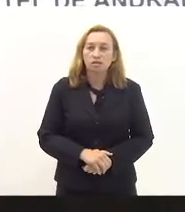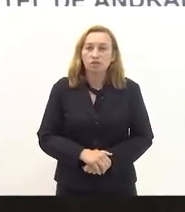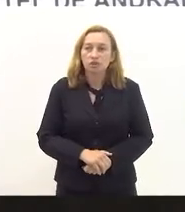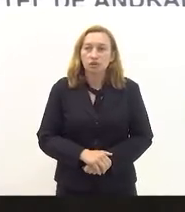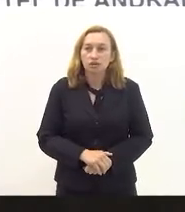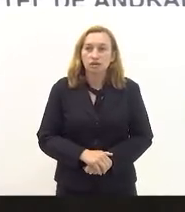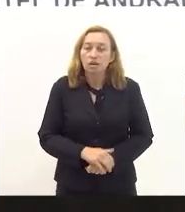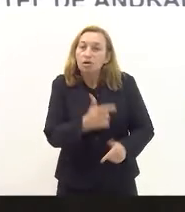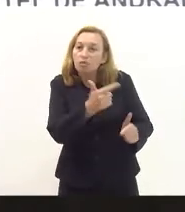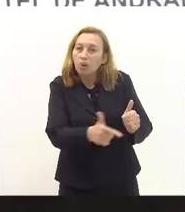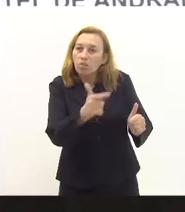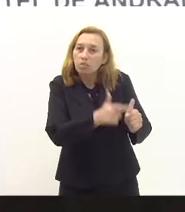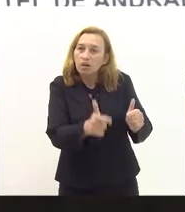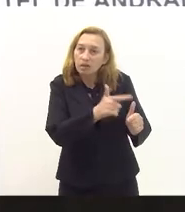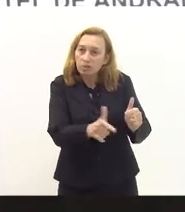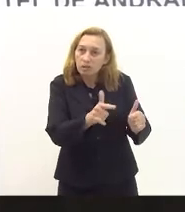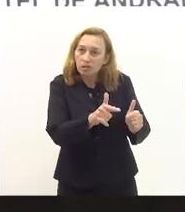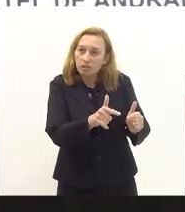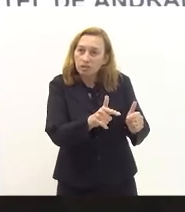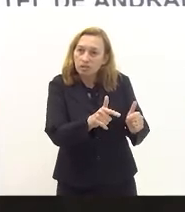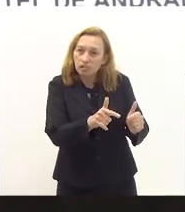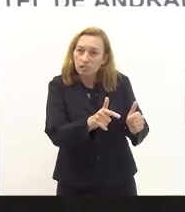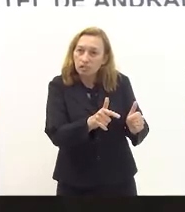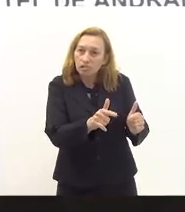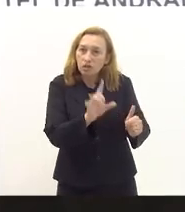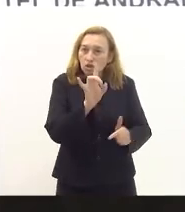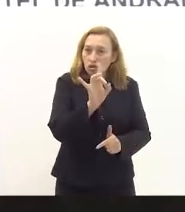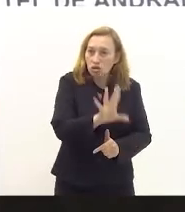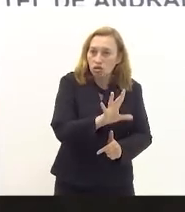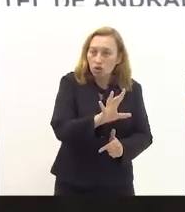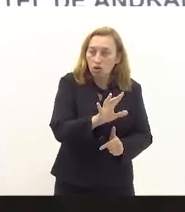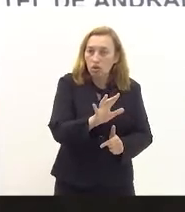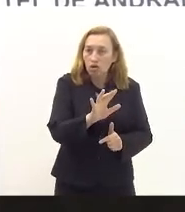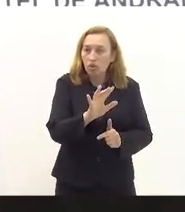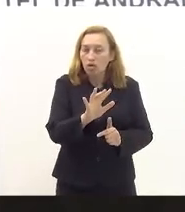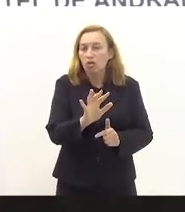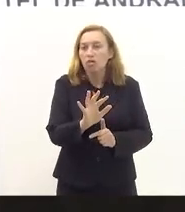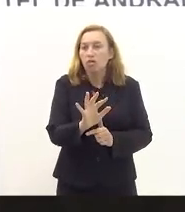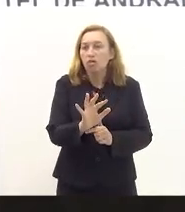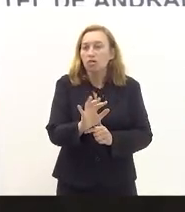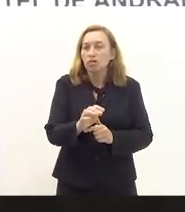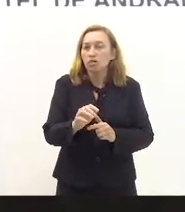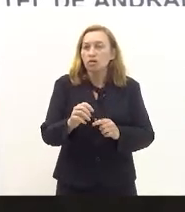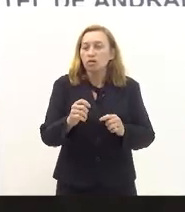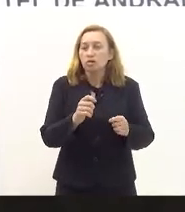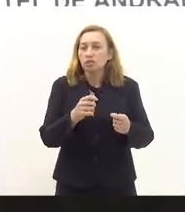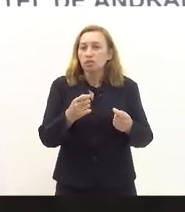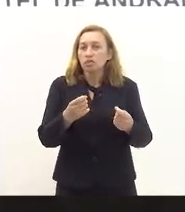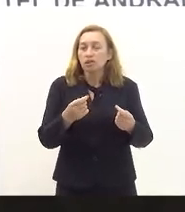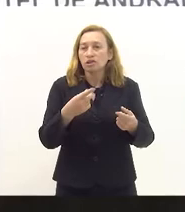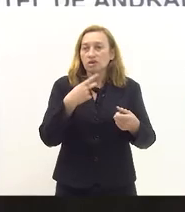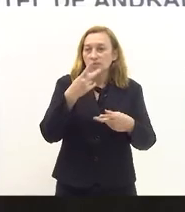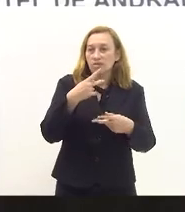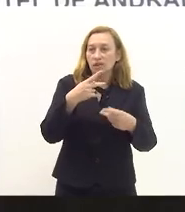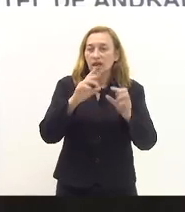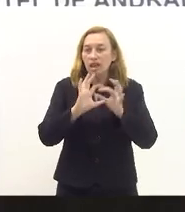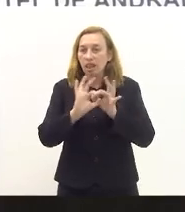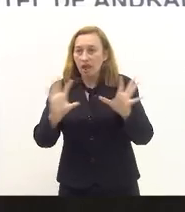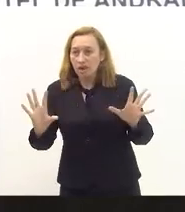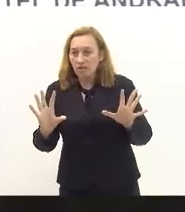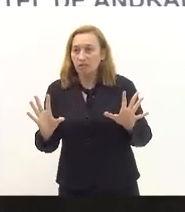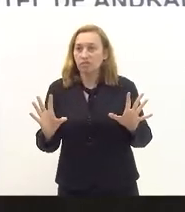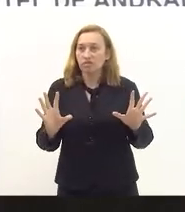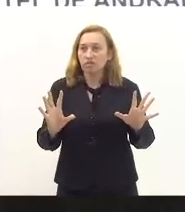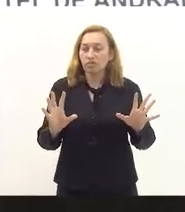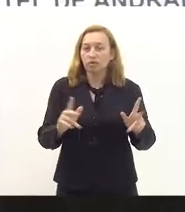para problemas dessa magnitude somente florescem no debate livre e no engajamento